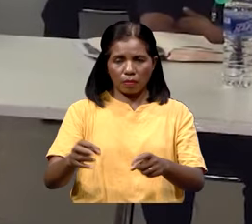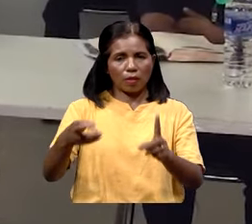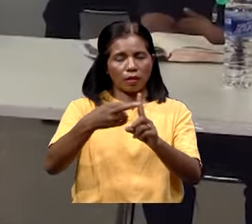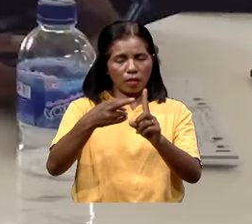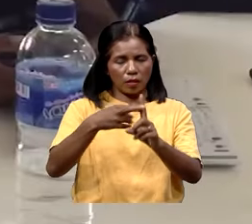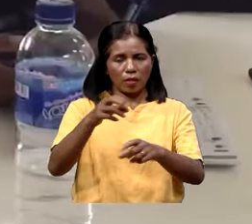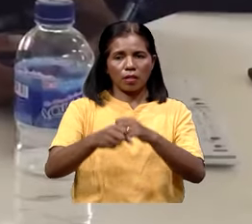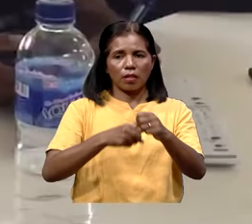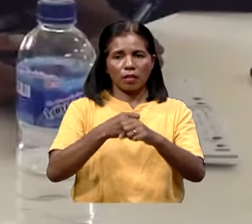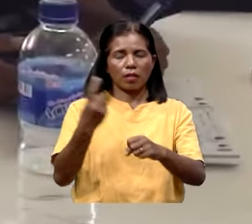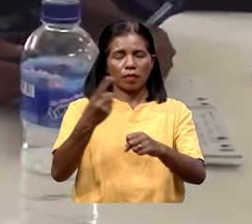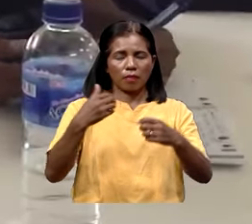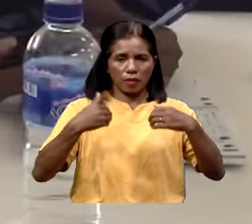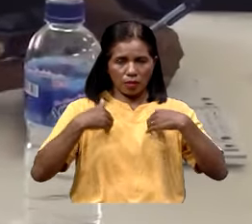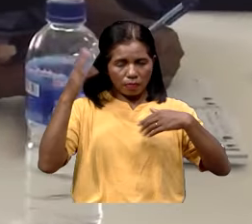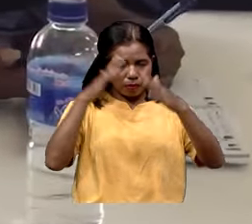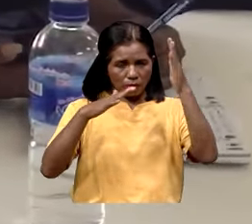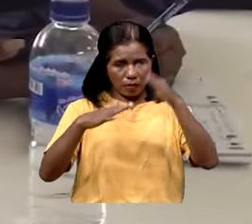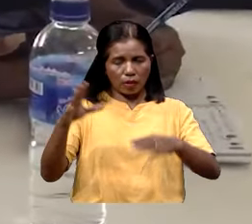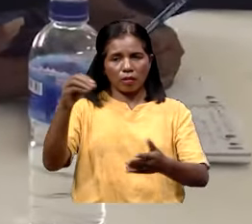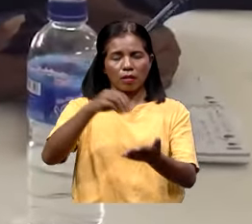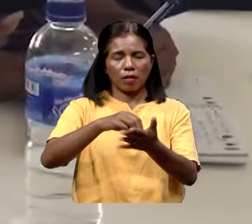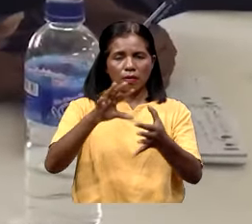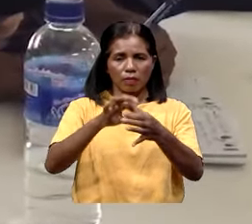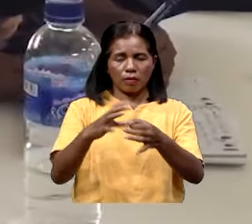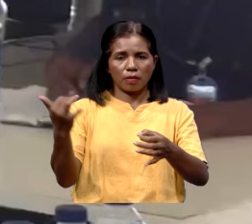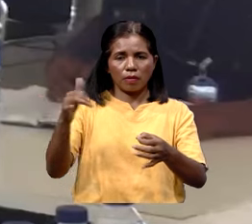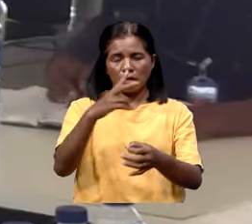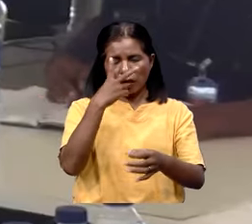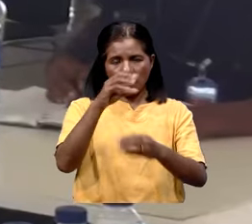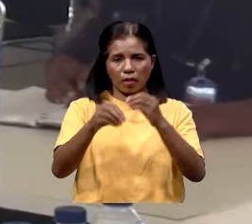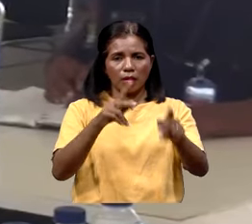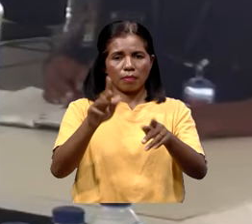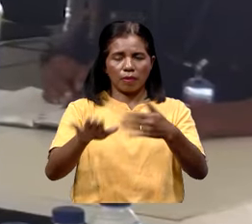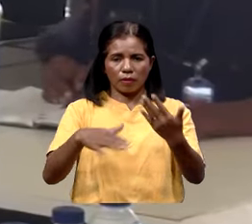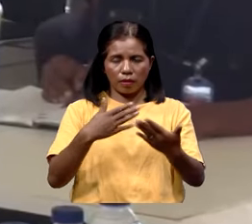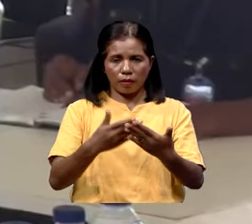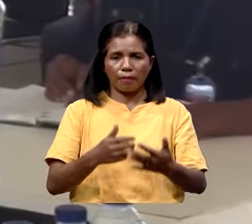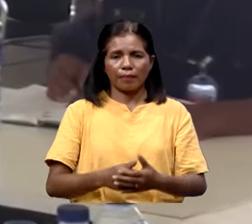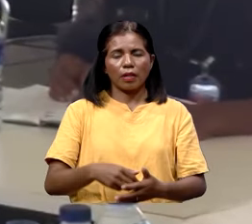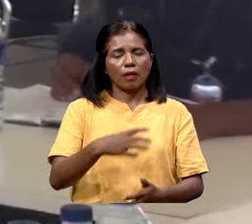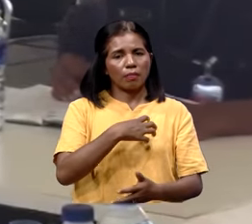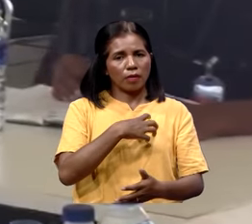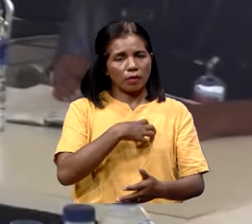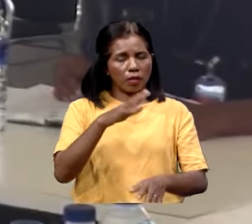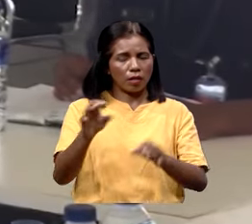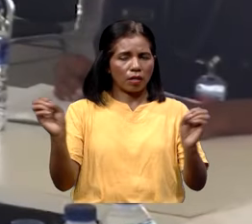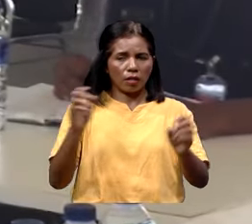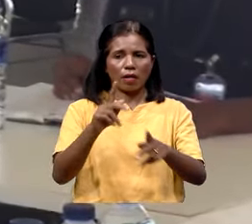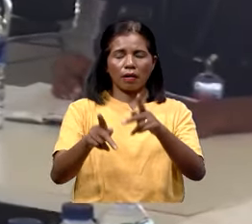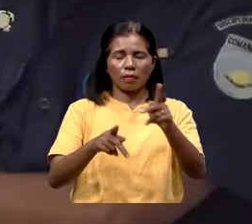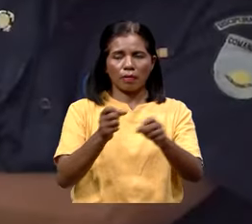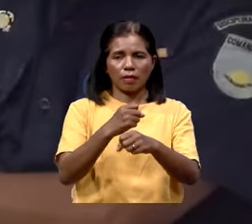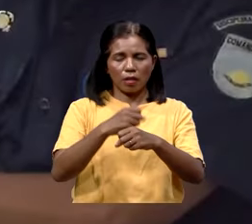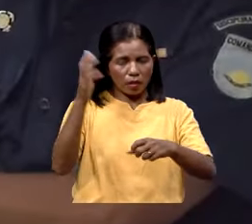pe caratinan sempre mosu problema, no coloca membro sira hori asigura comunidade siram. PNTL mosu la tolera e mane pe